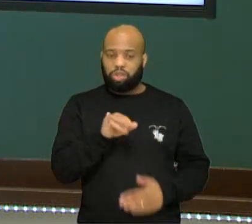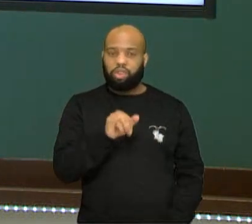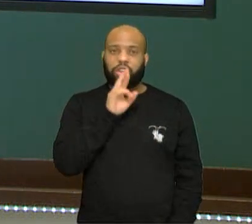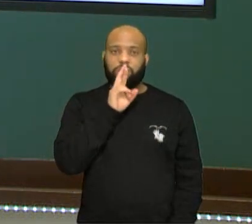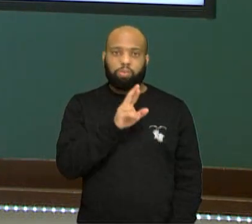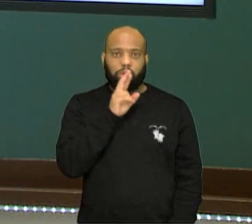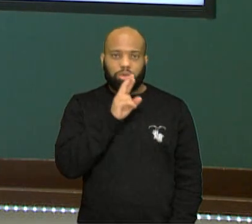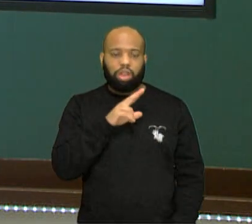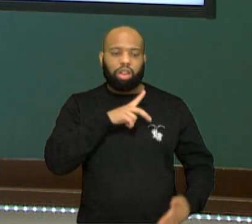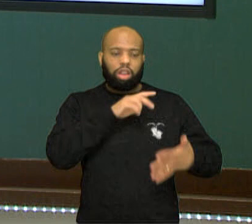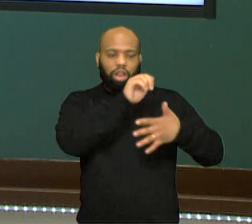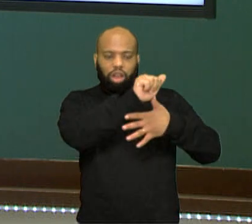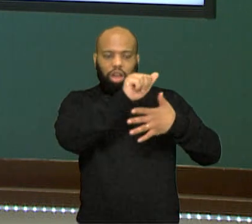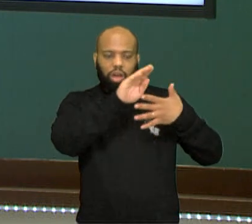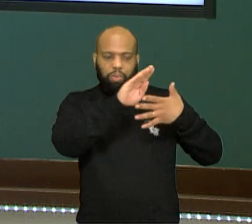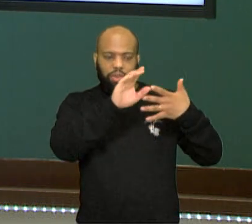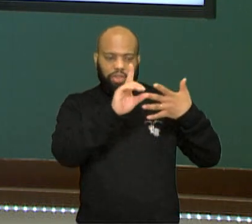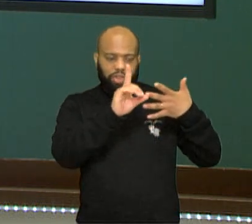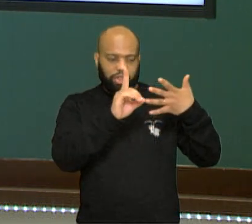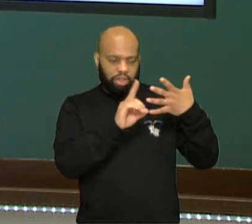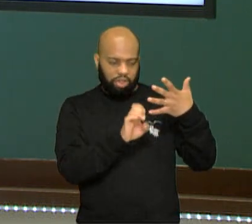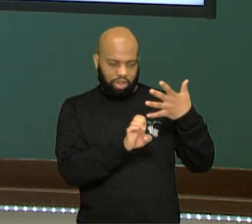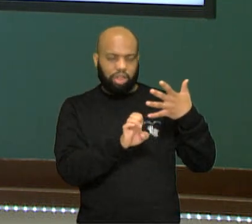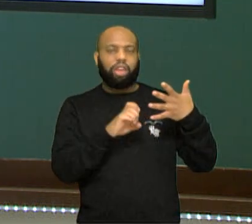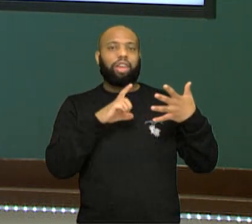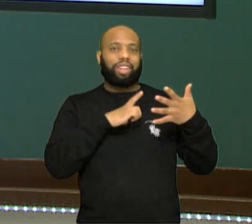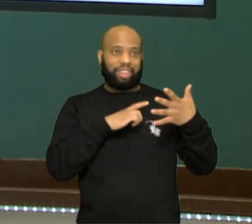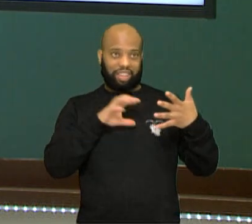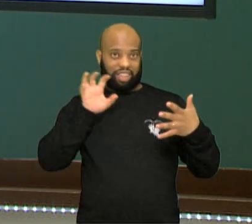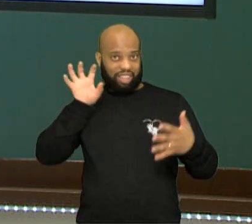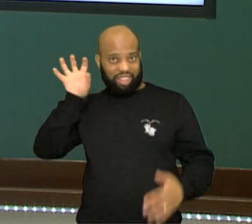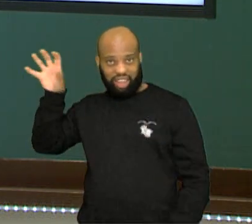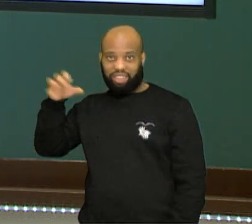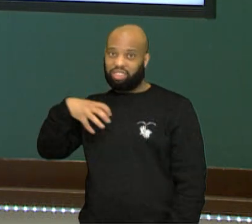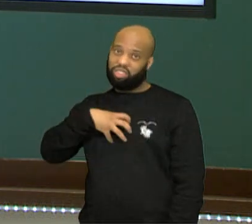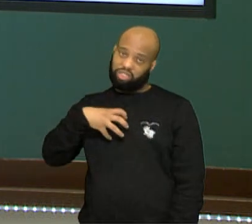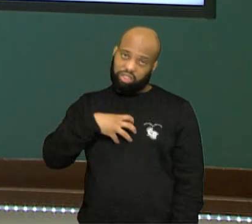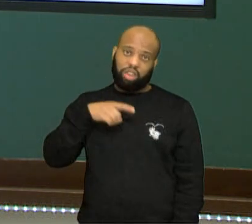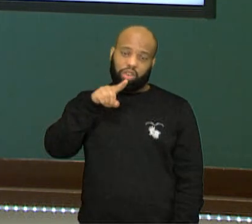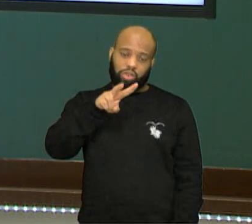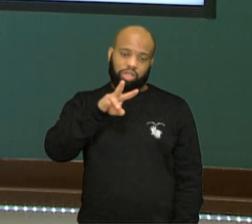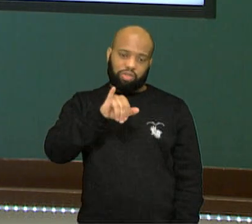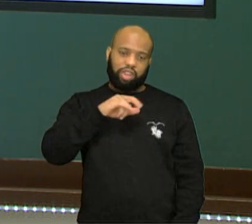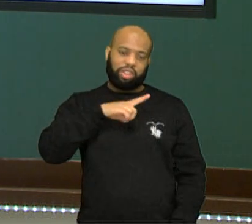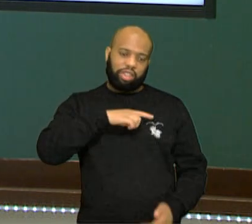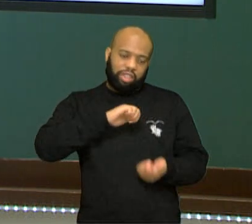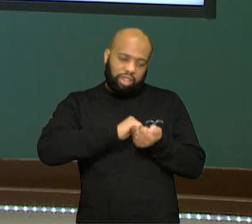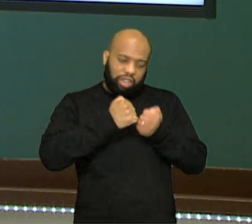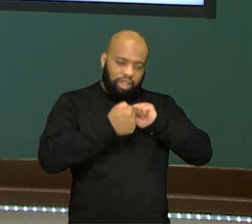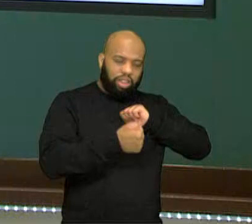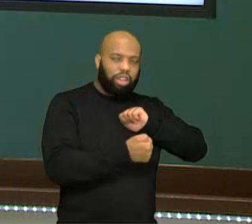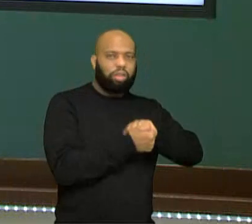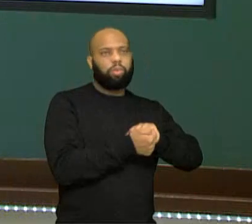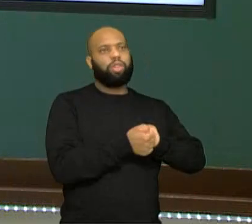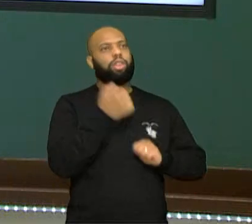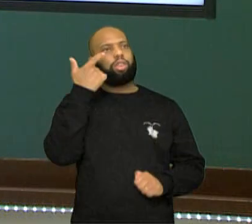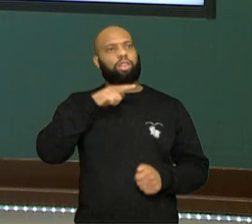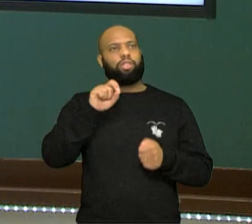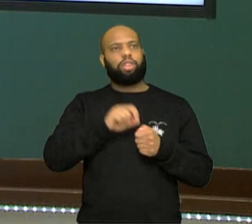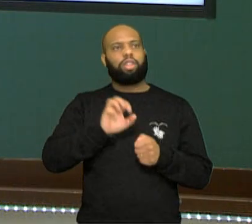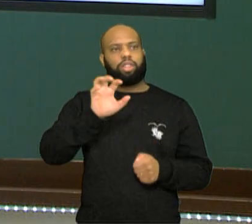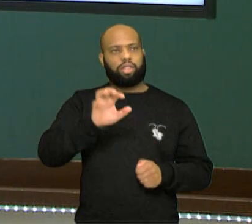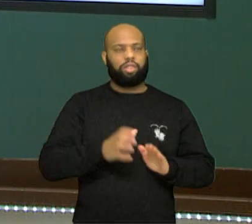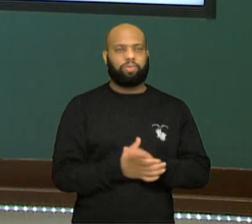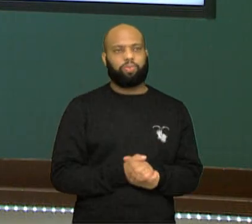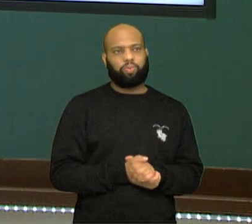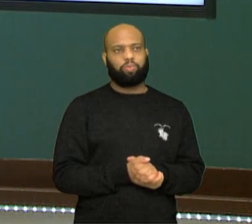resolver tiver com alternativa e as alternativas tiverem com a notação científica, obrigatoriamente vocês vão ter que deixar na